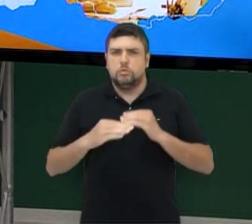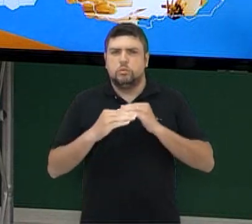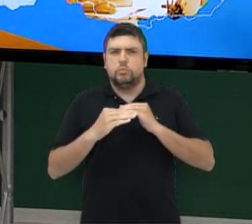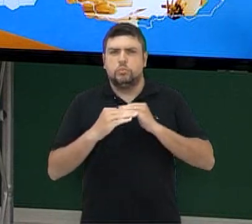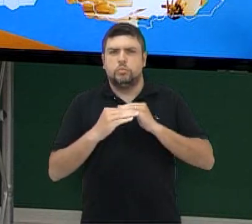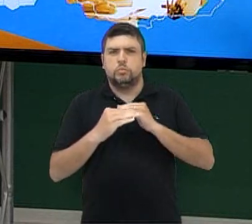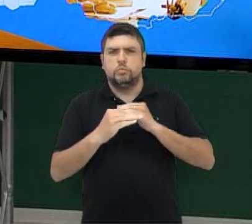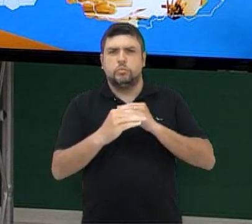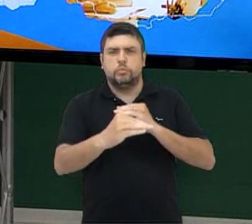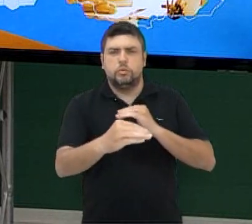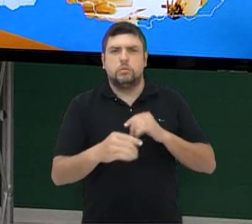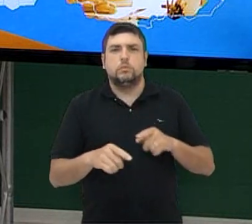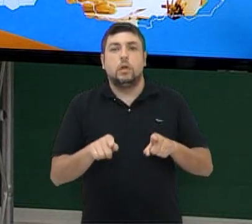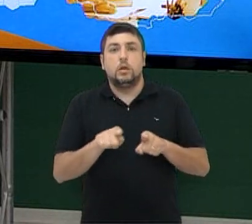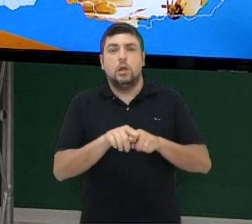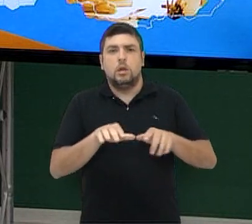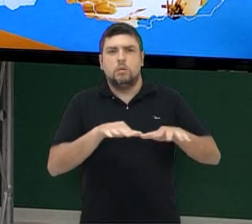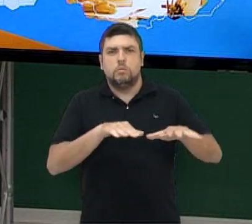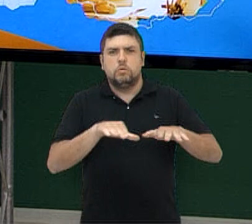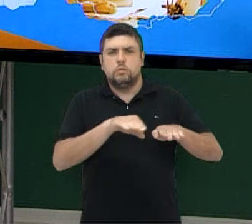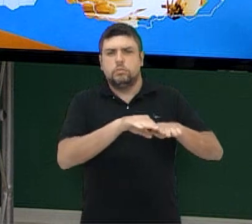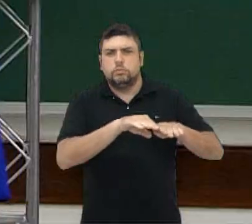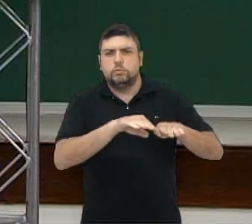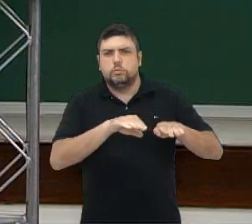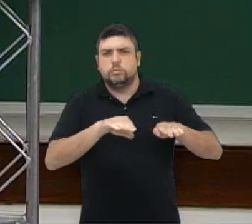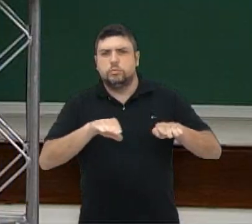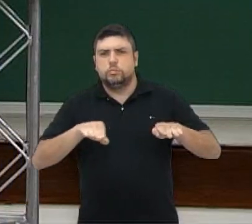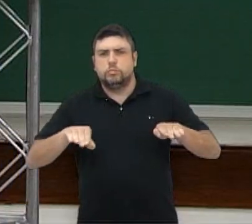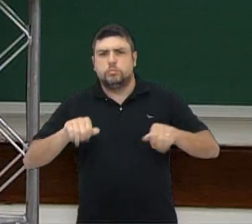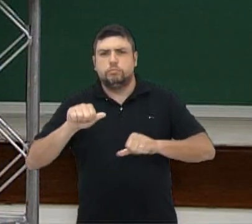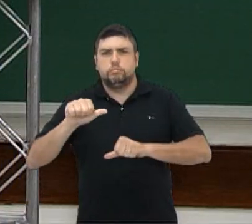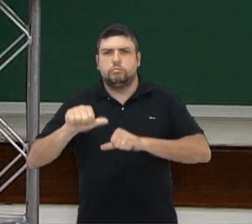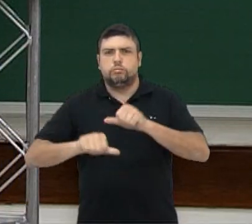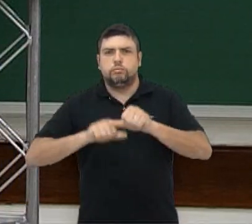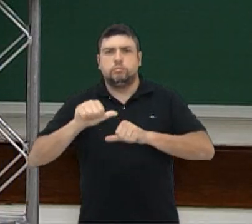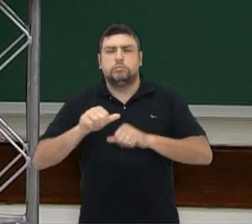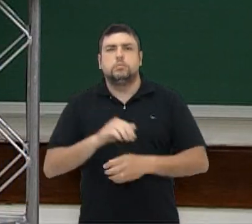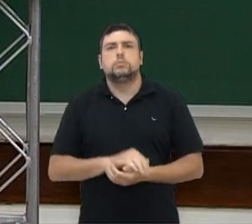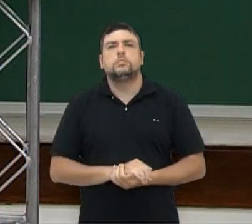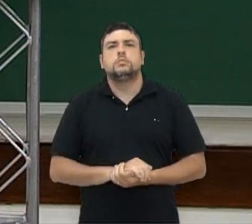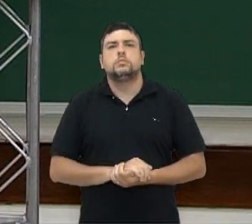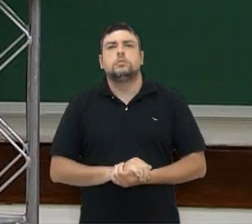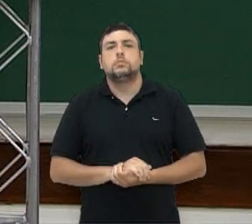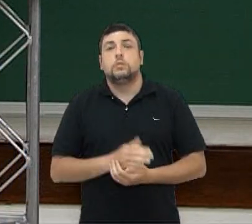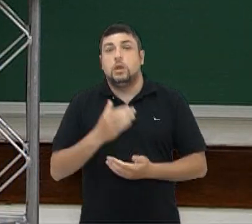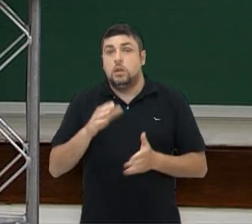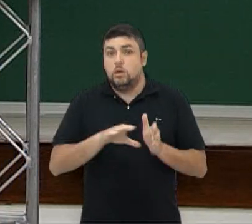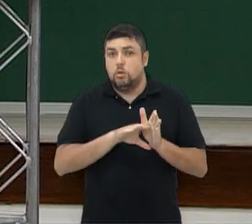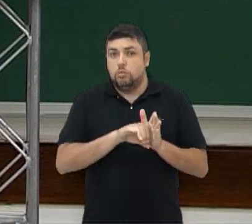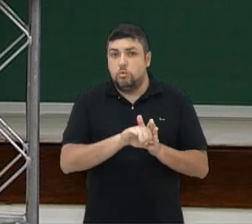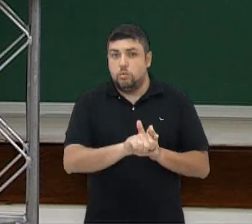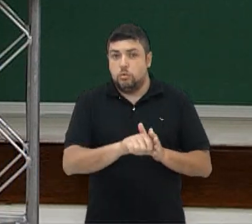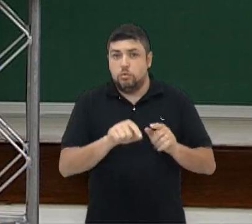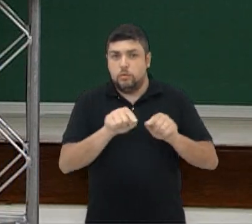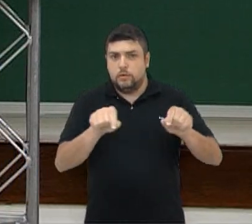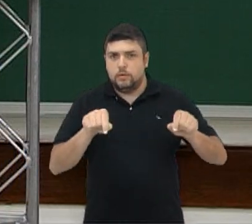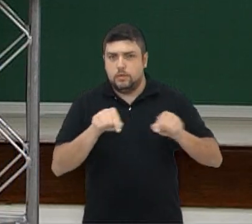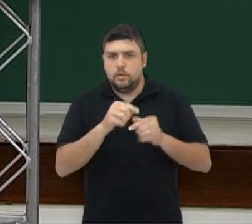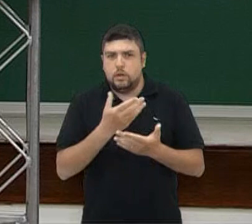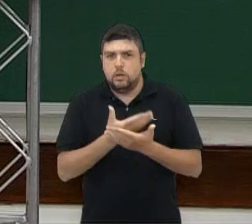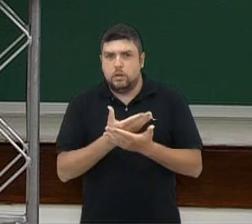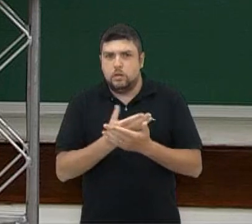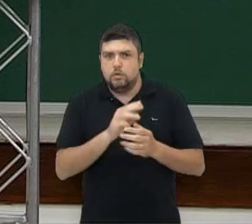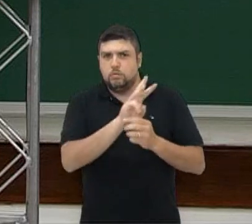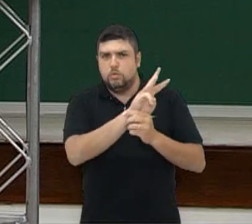movimento uniformemente variado. Não esqueçam de marcar a presença lá no Classroom. Não esqueçam de fazer